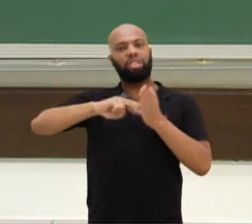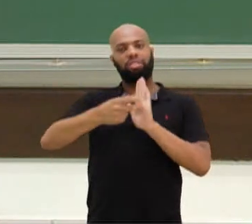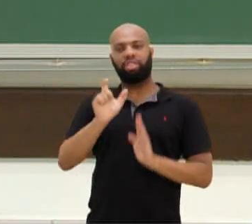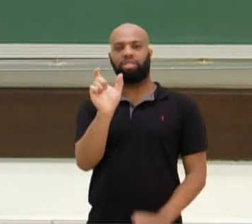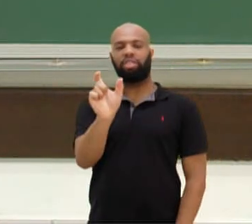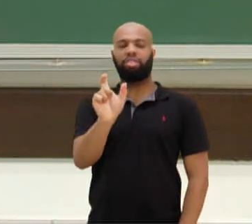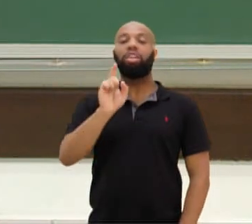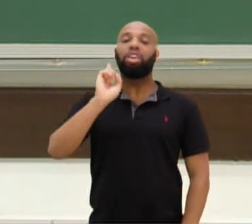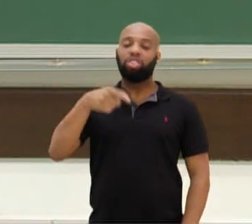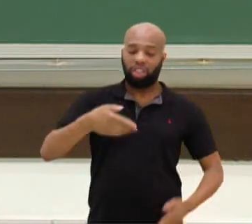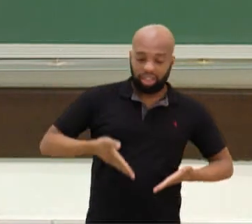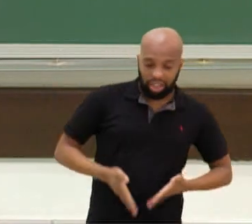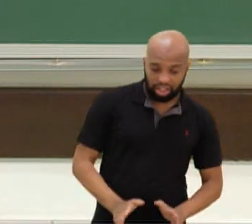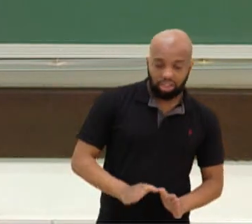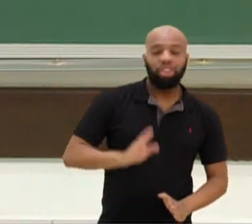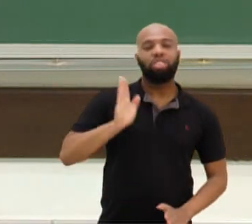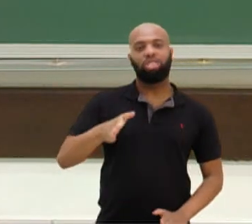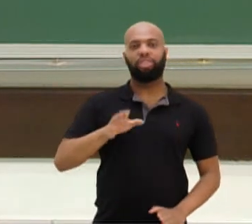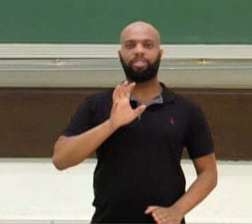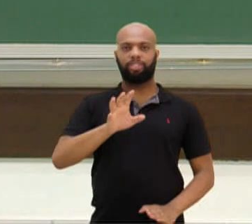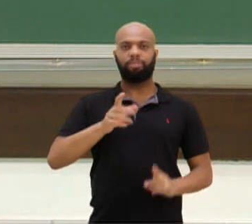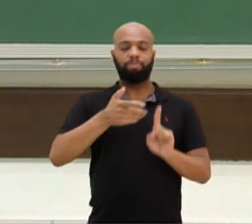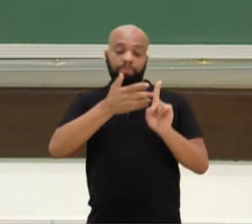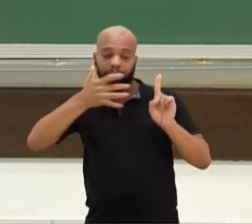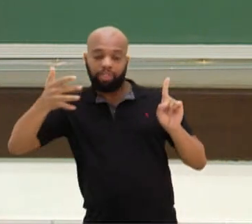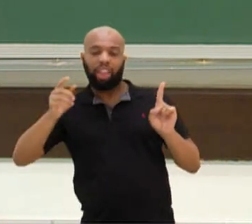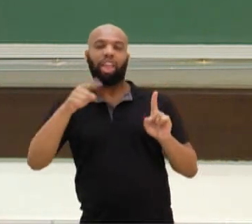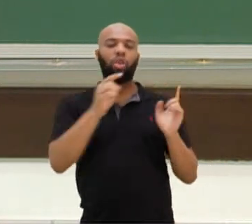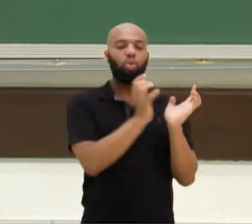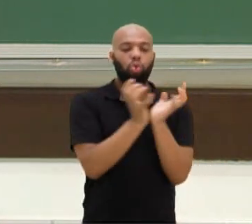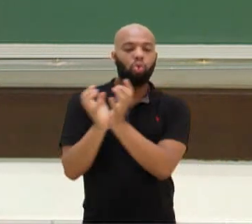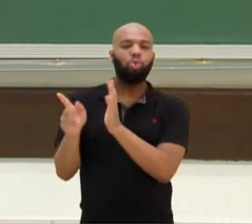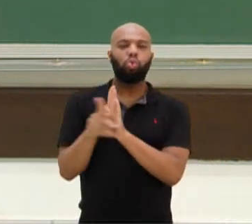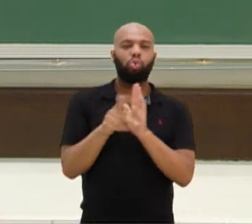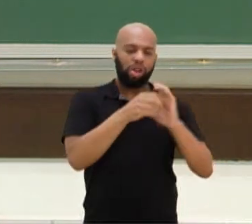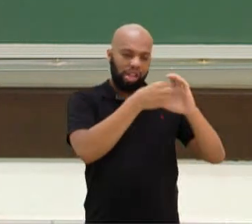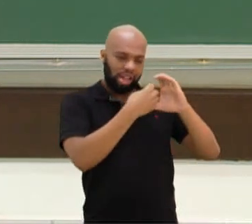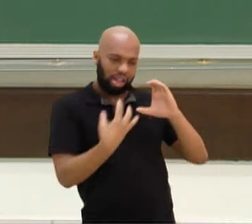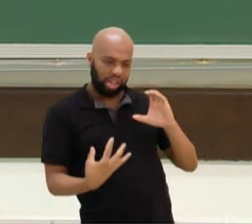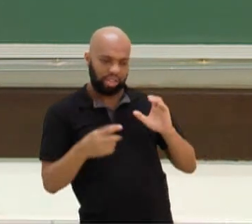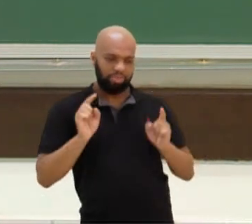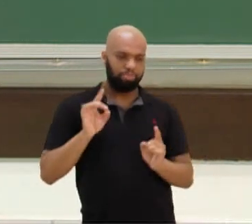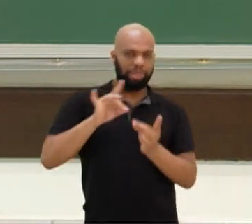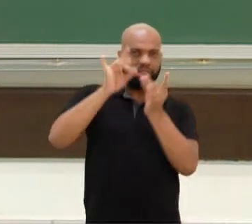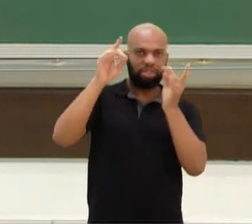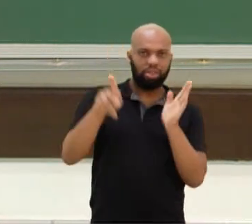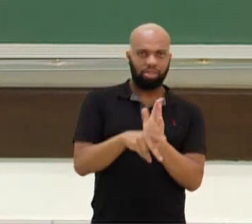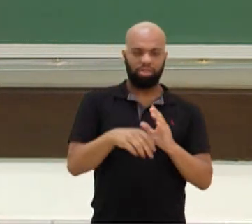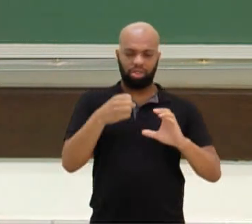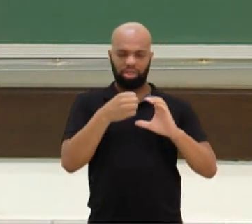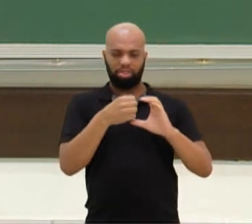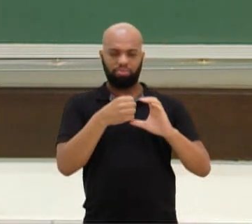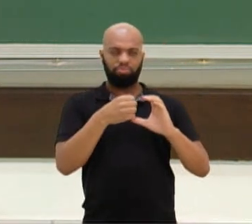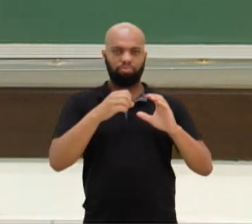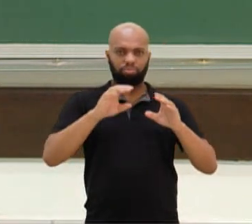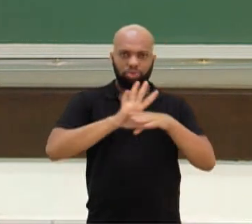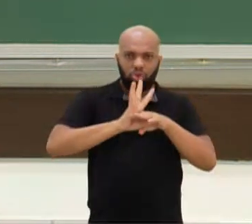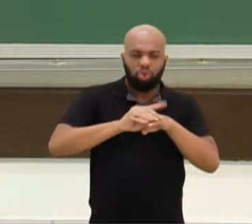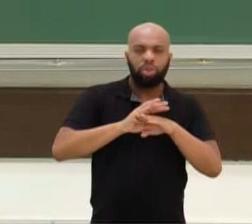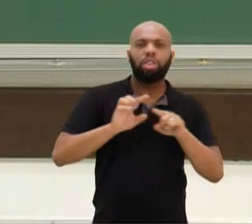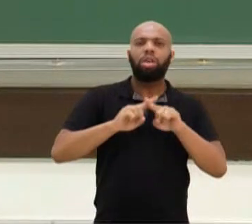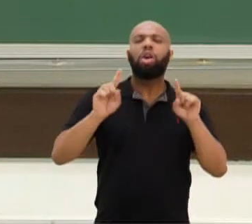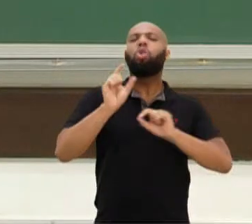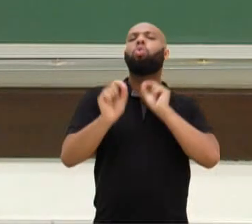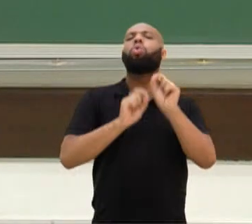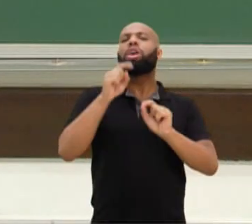com o bebê ali. E síndrome, conjunto de patologias. Tá? Quais são os sintomas dessa síndrome congênita do Zika